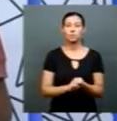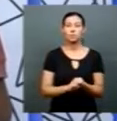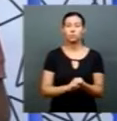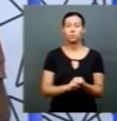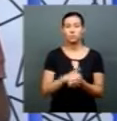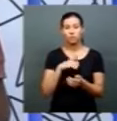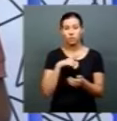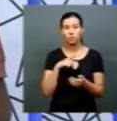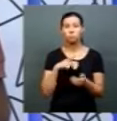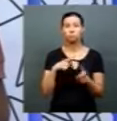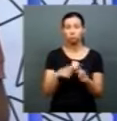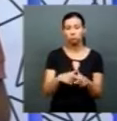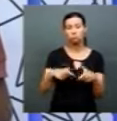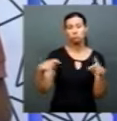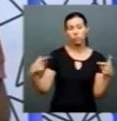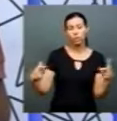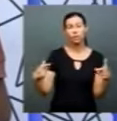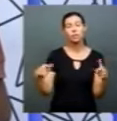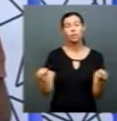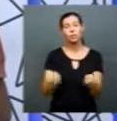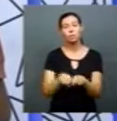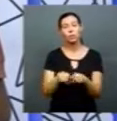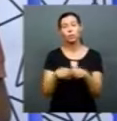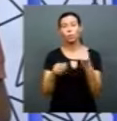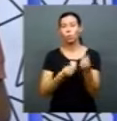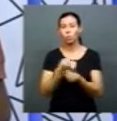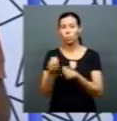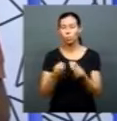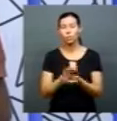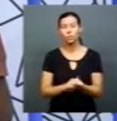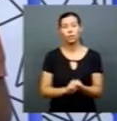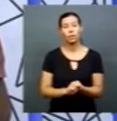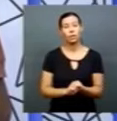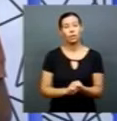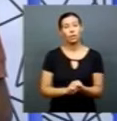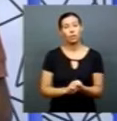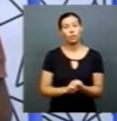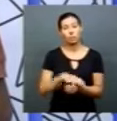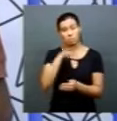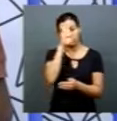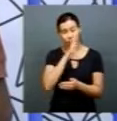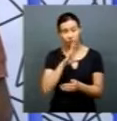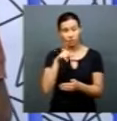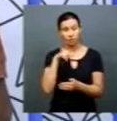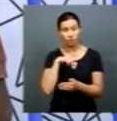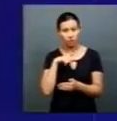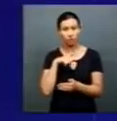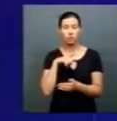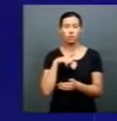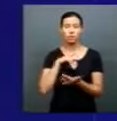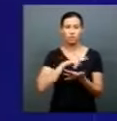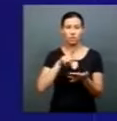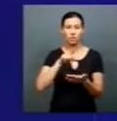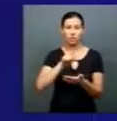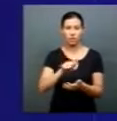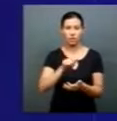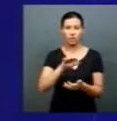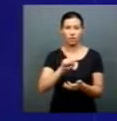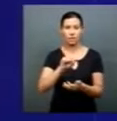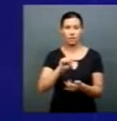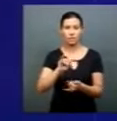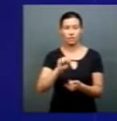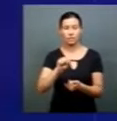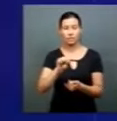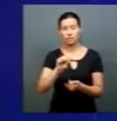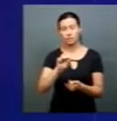uma discussão pertinente, já que o Brasil é visto como um dos maiores contribuintes nas emissões de gases do efeito estufa. As inscrições ficam